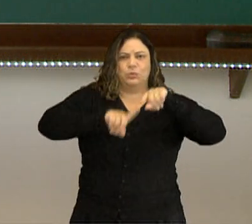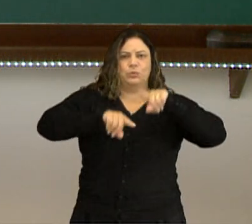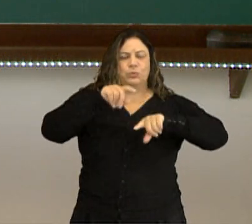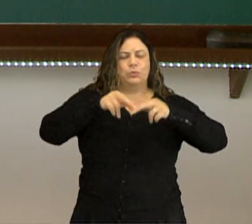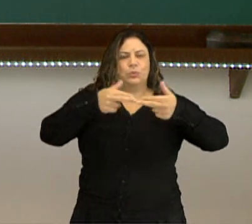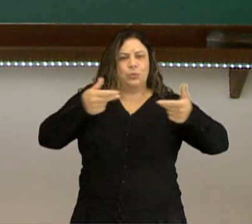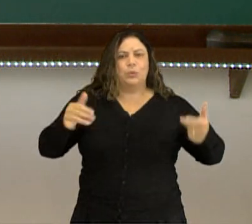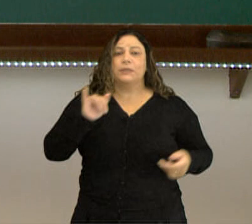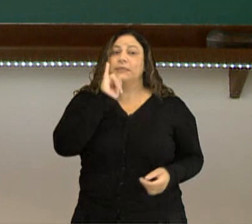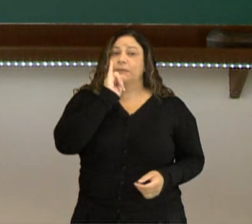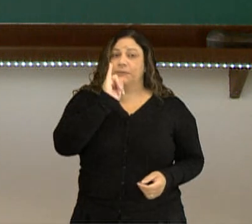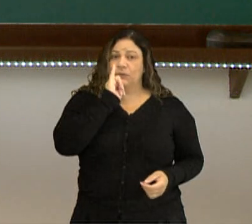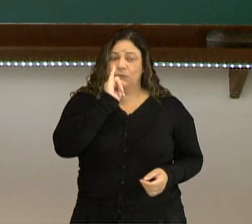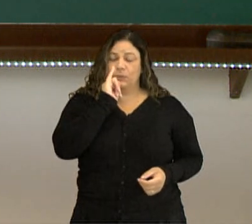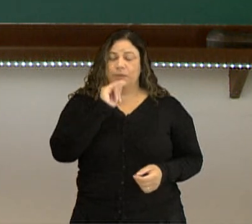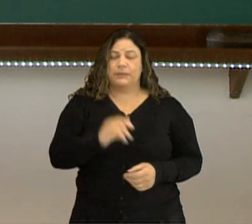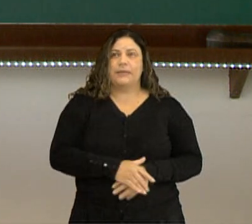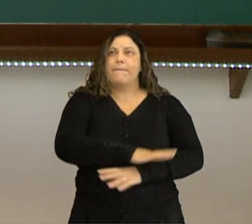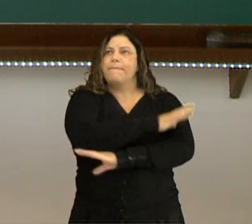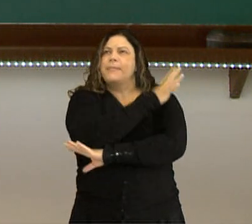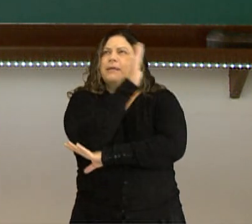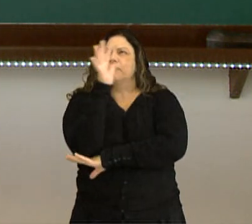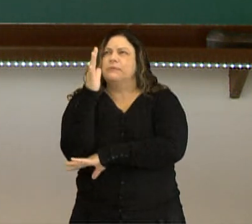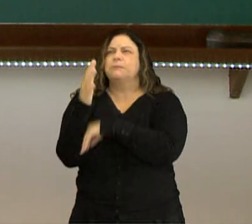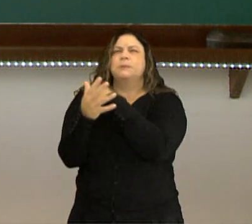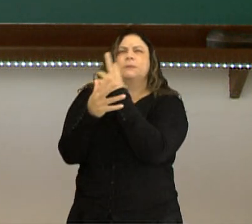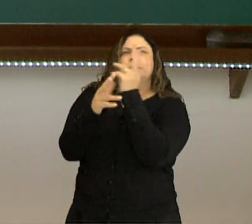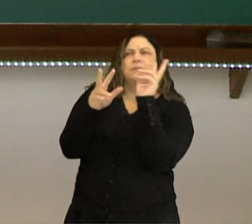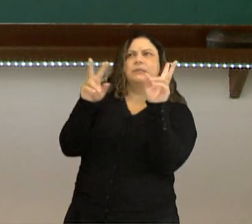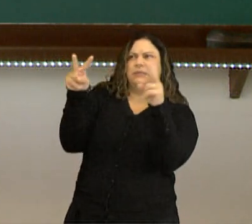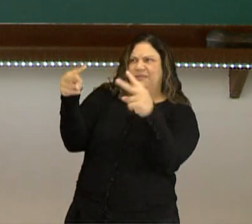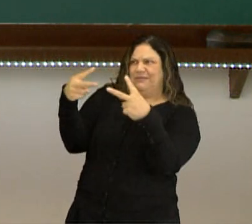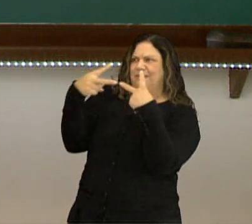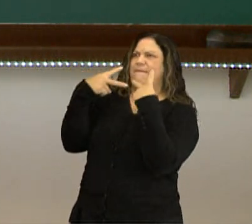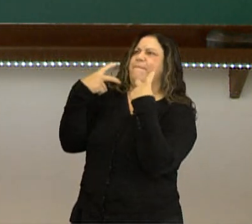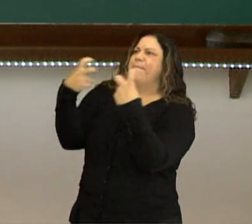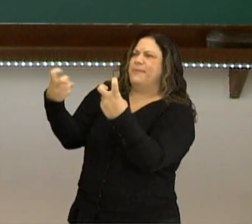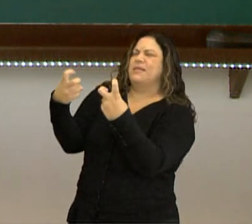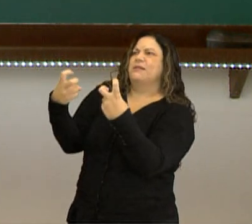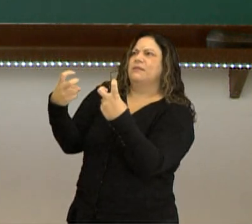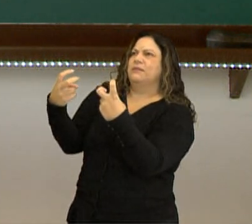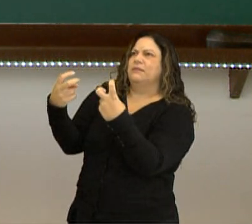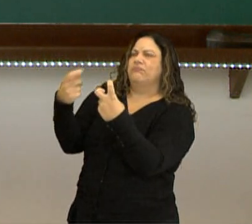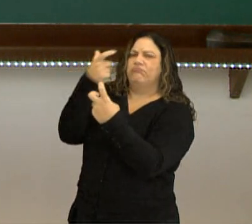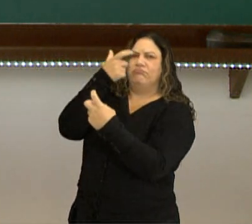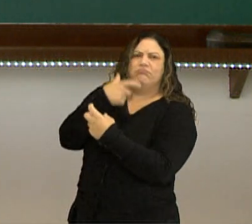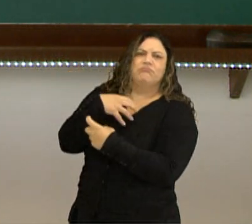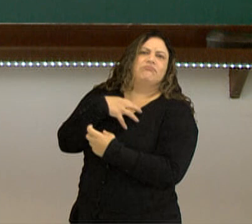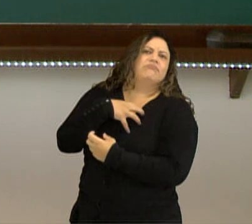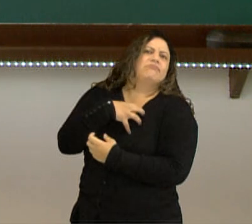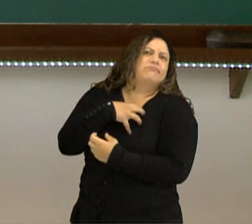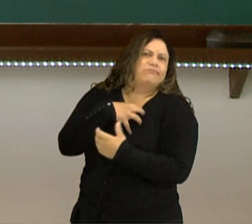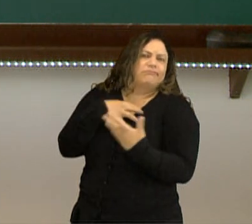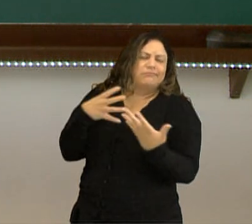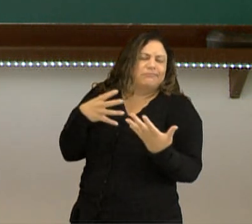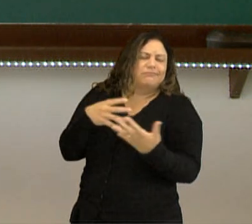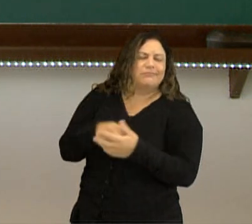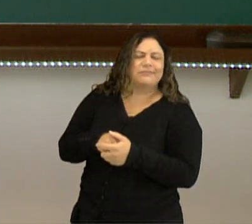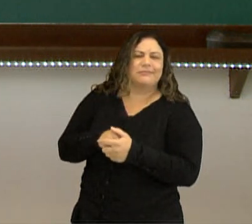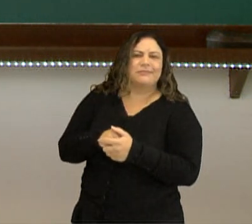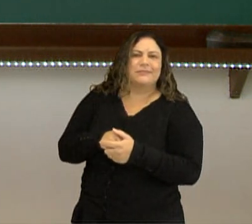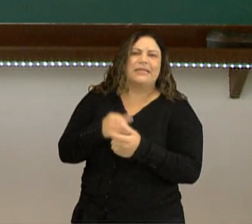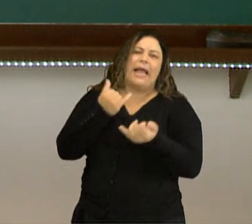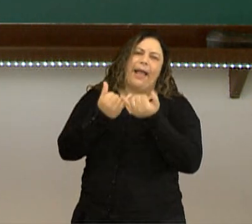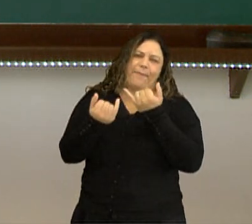exemplo, a paisagem está me olhando. Então, você dá sentido ali a seres inanimados. Como